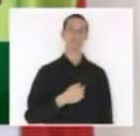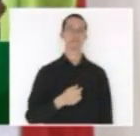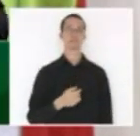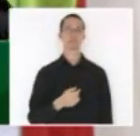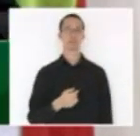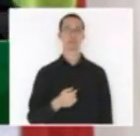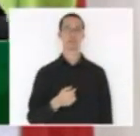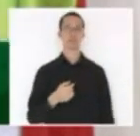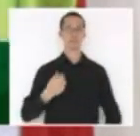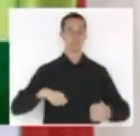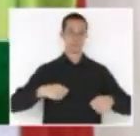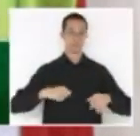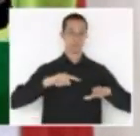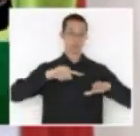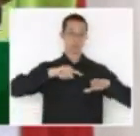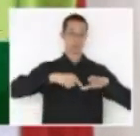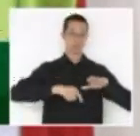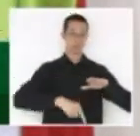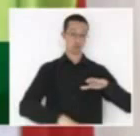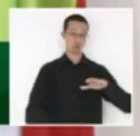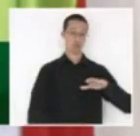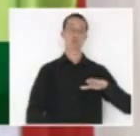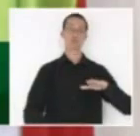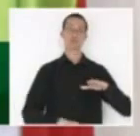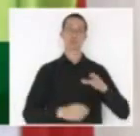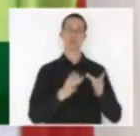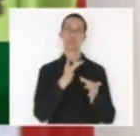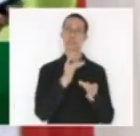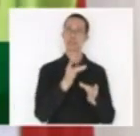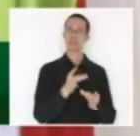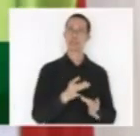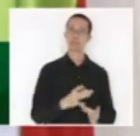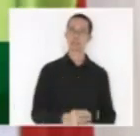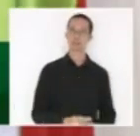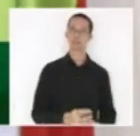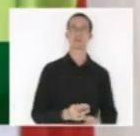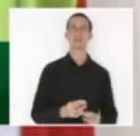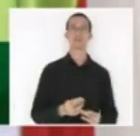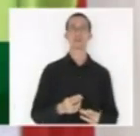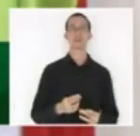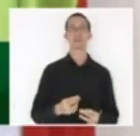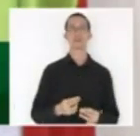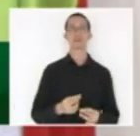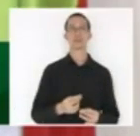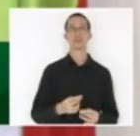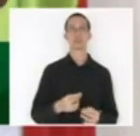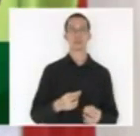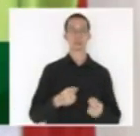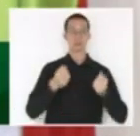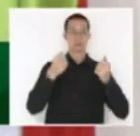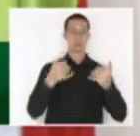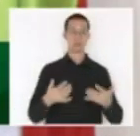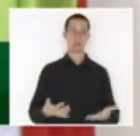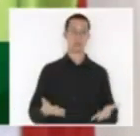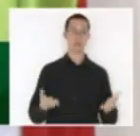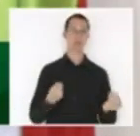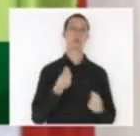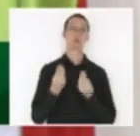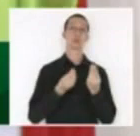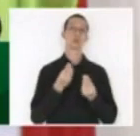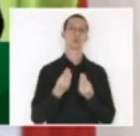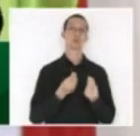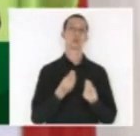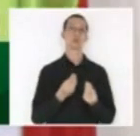e debates quando nós tratamos aqui, hoje, das nossas agências regionais